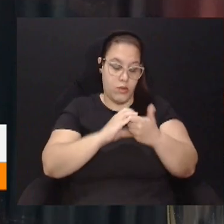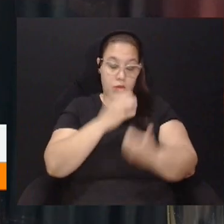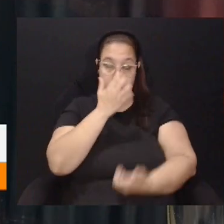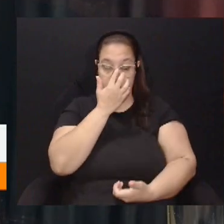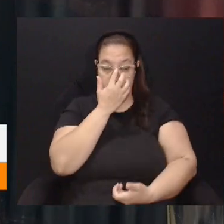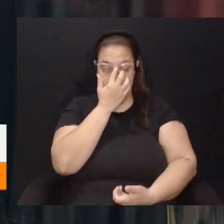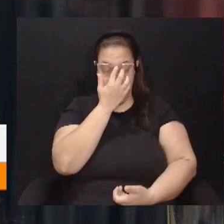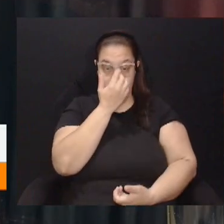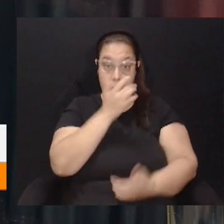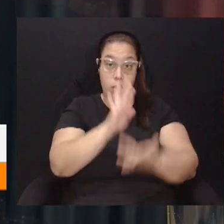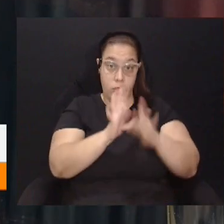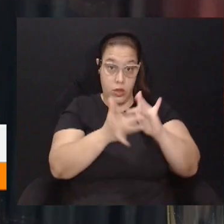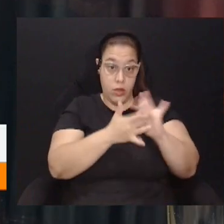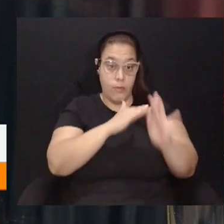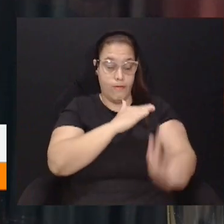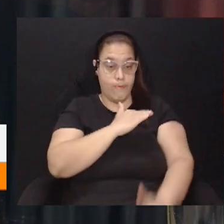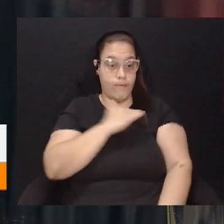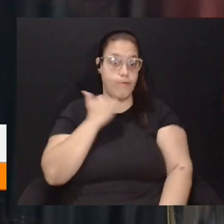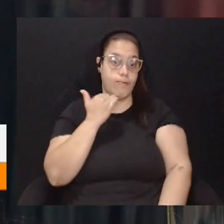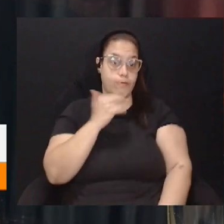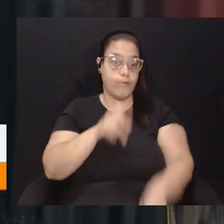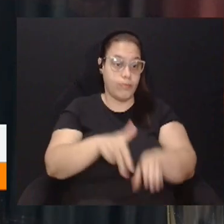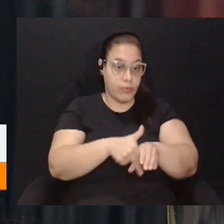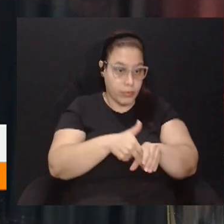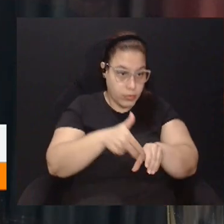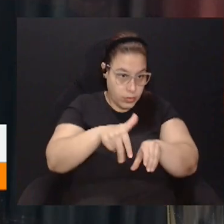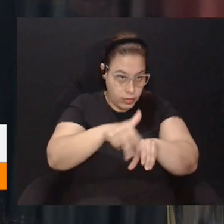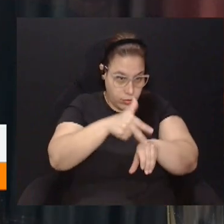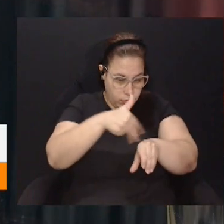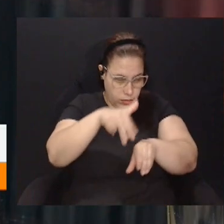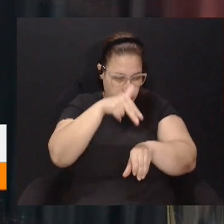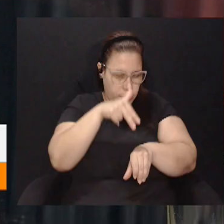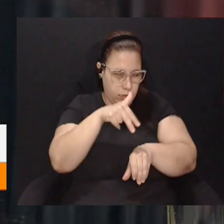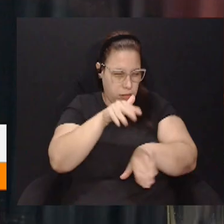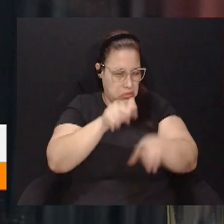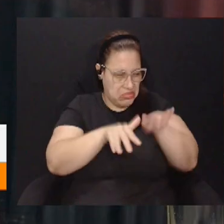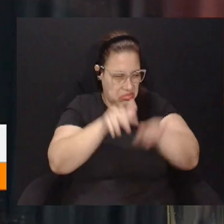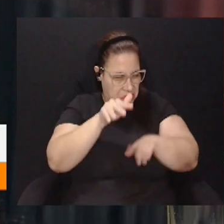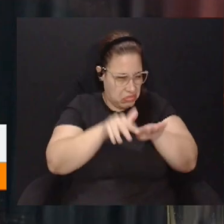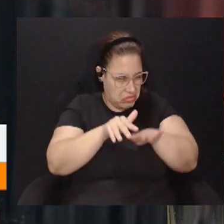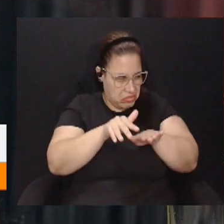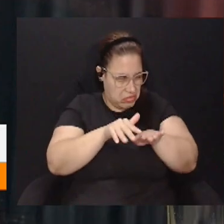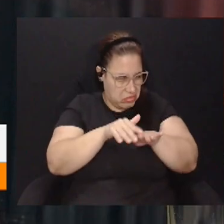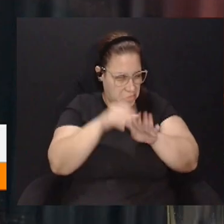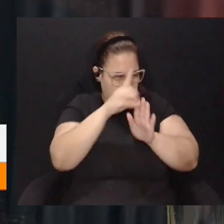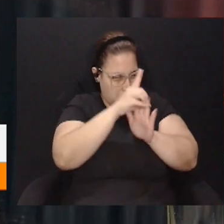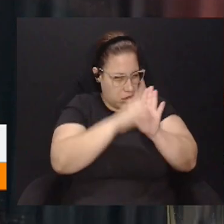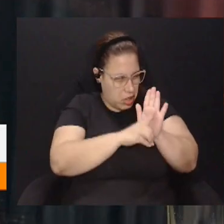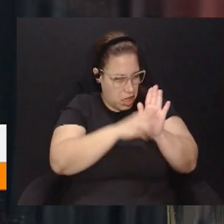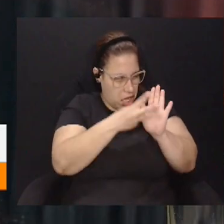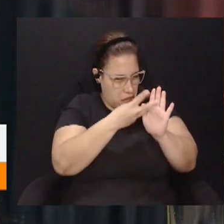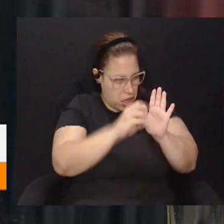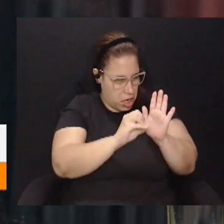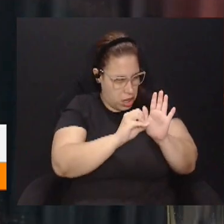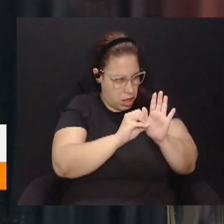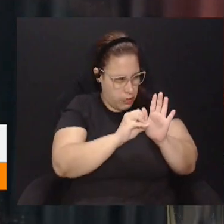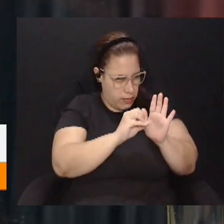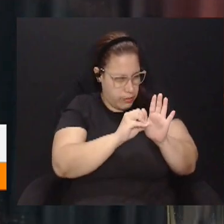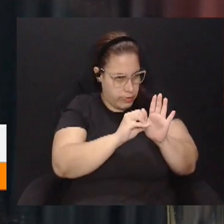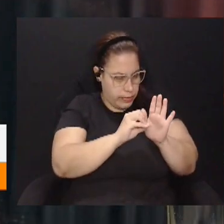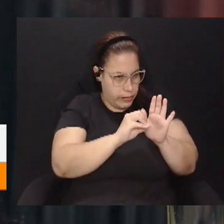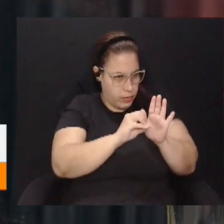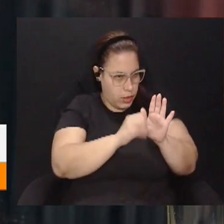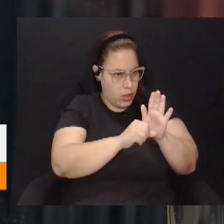Jesus morre e ressuscita ali por volta da década de 30 do primeiro